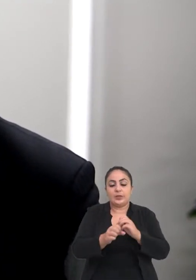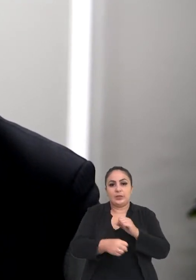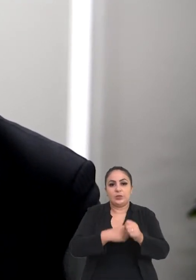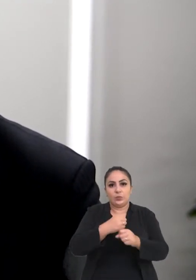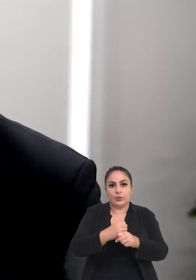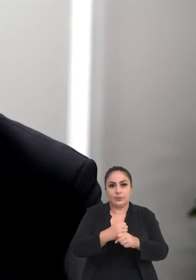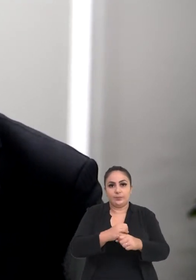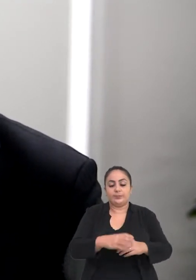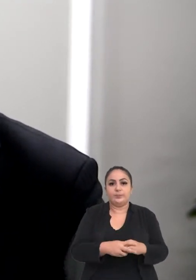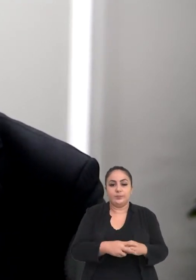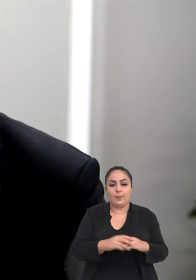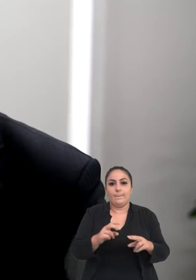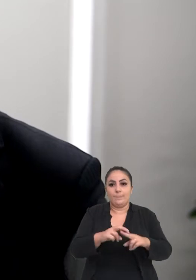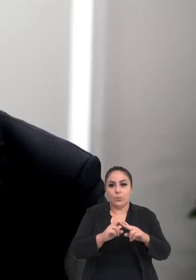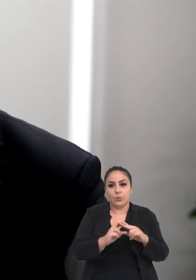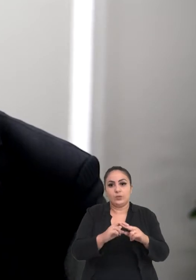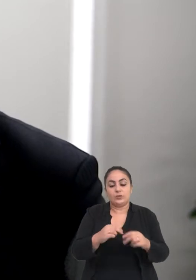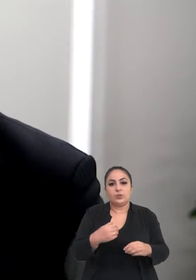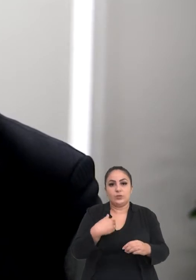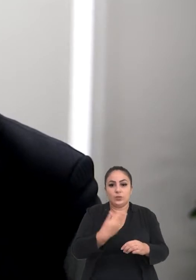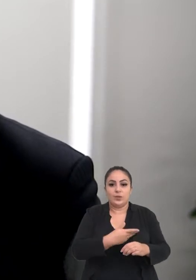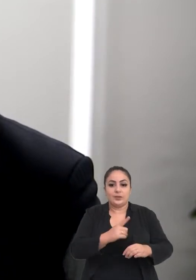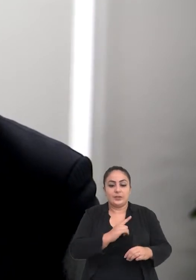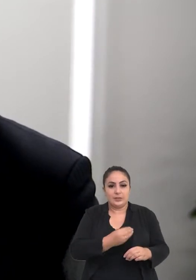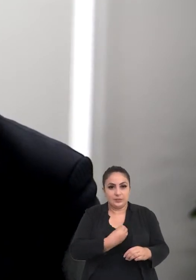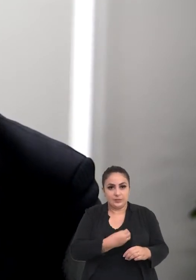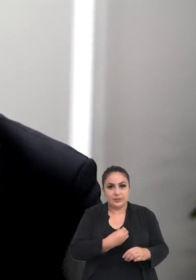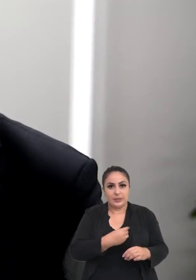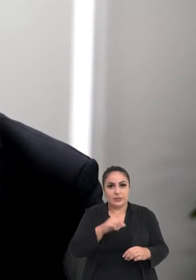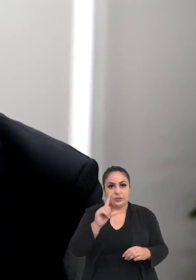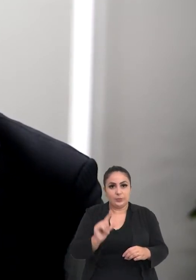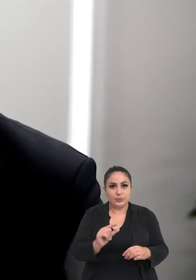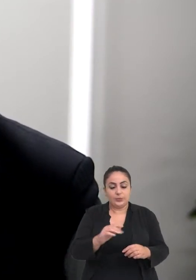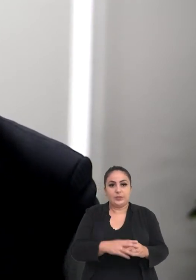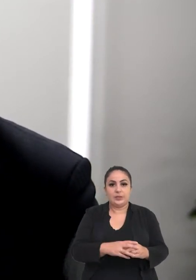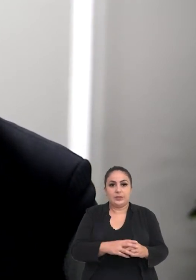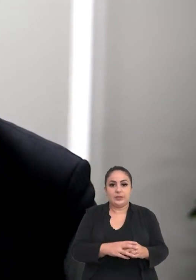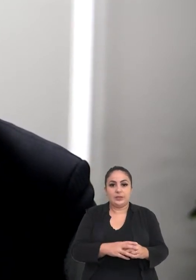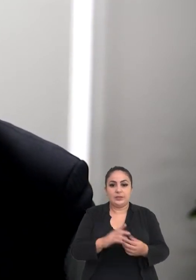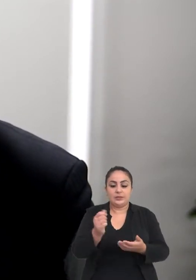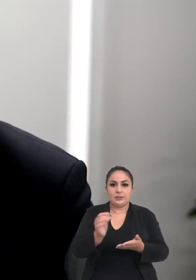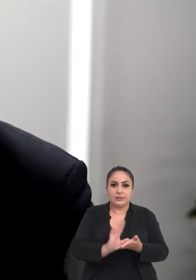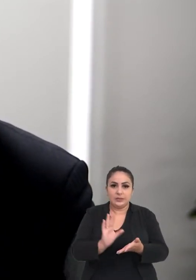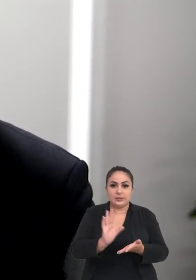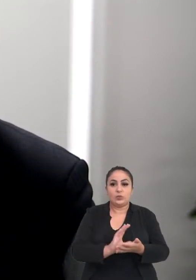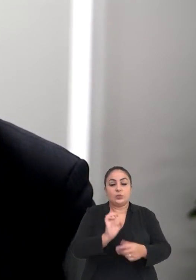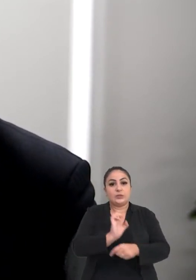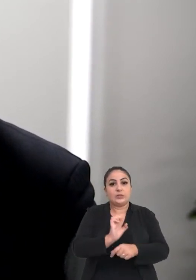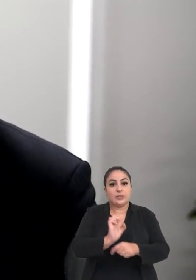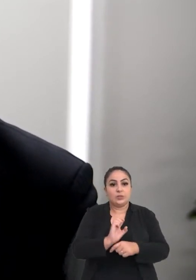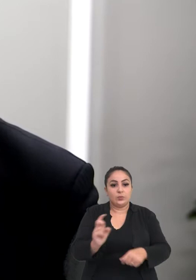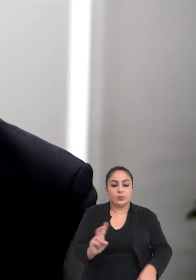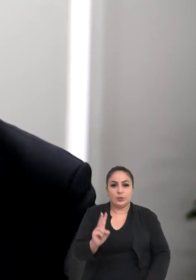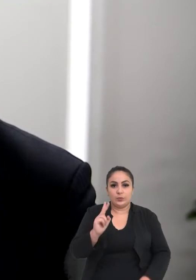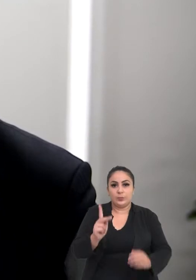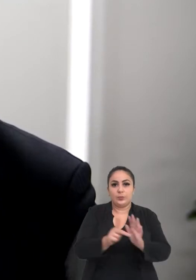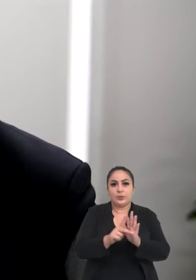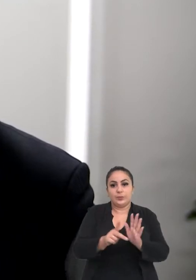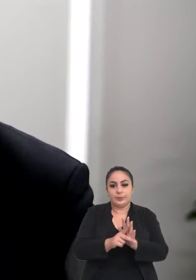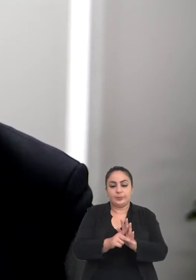documento anual de licenciamento. Então, a gente está reduzindo, né, a arrecadação do Estado, o valor que